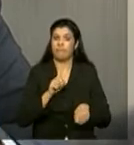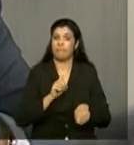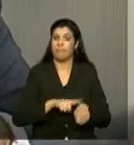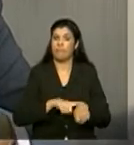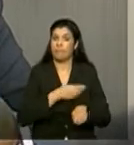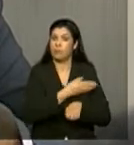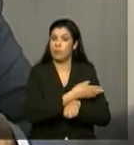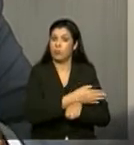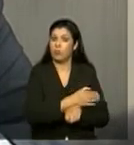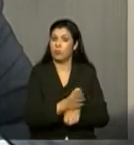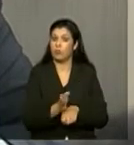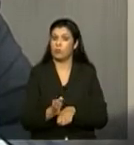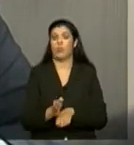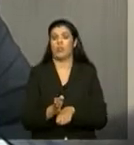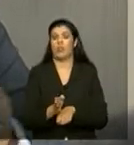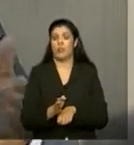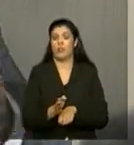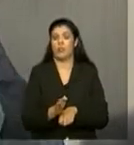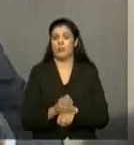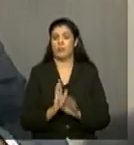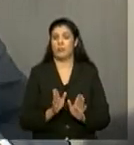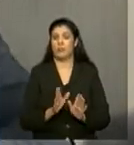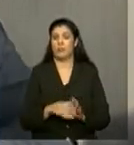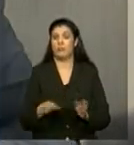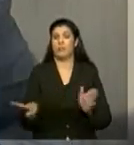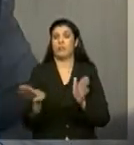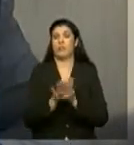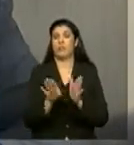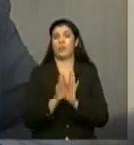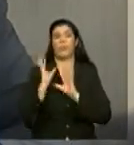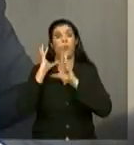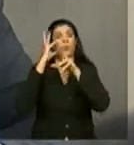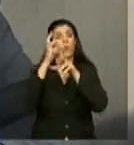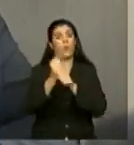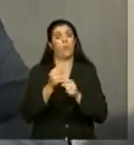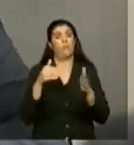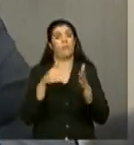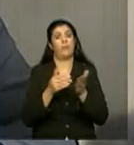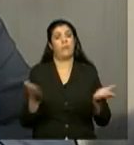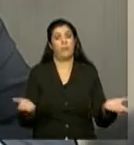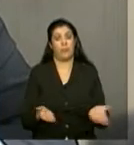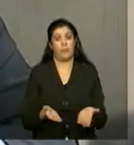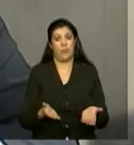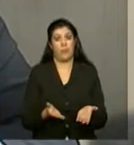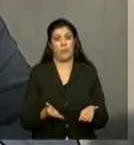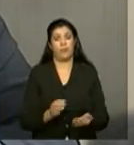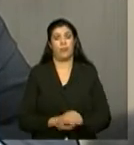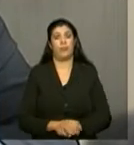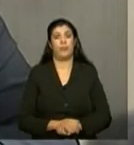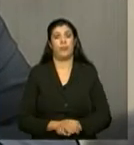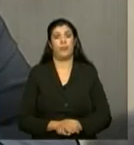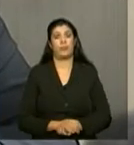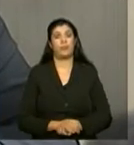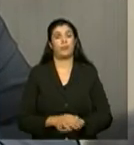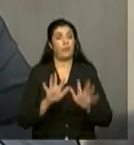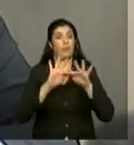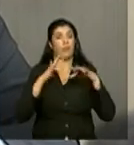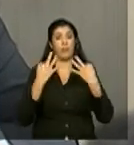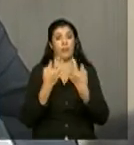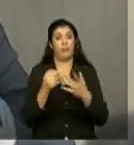um tempo grande para nós chegarmos a esta conclusão de hoje o a família é